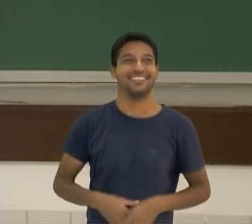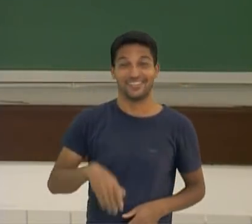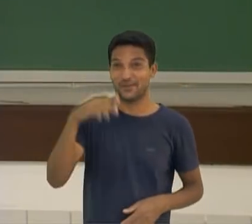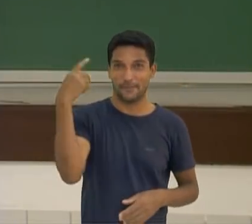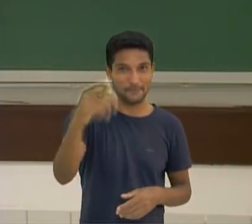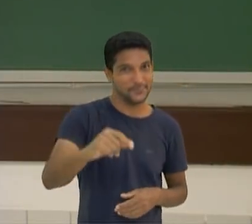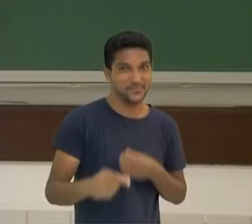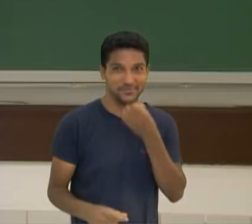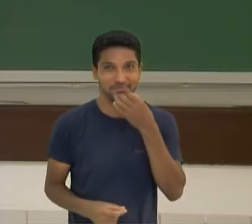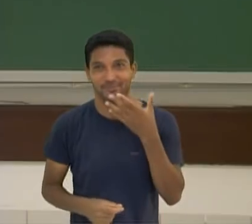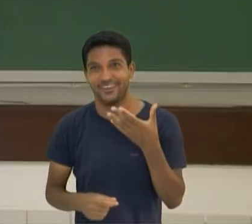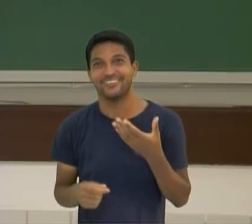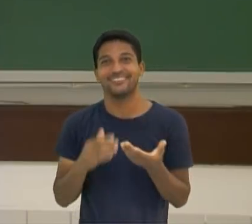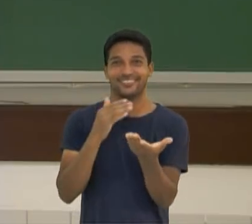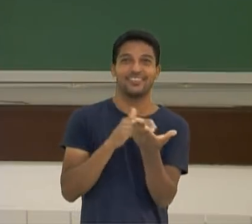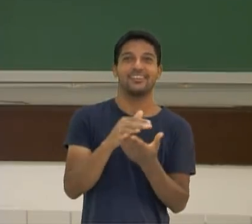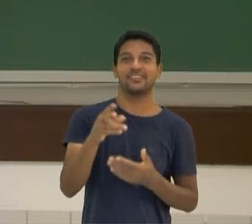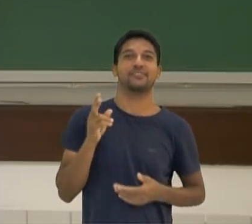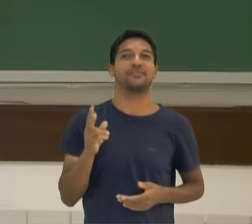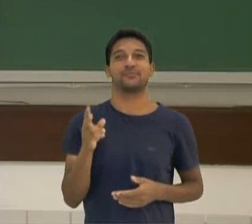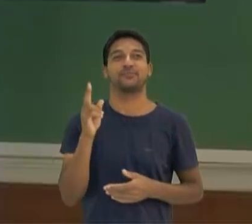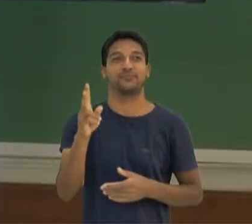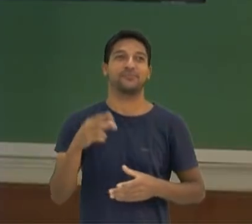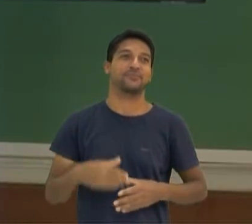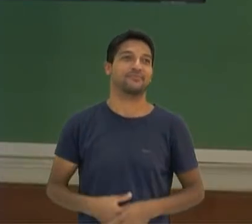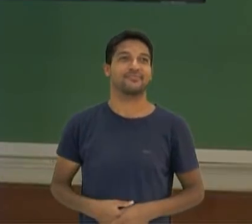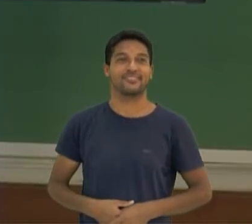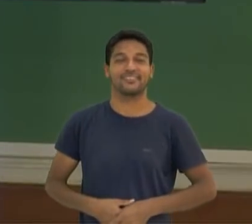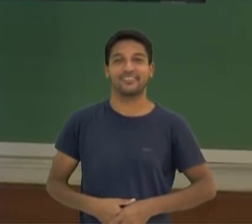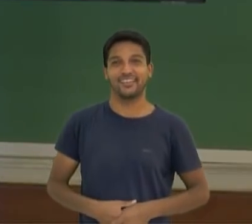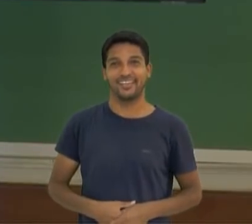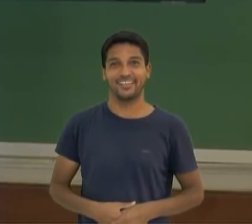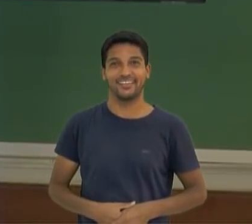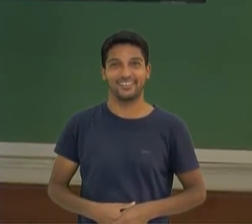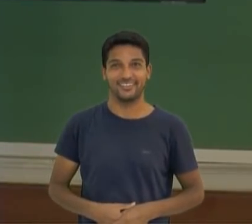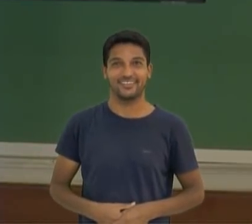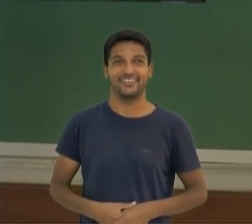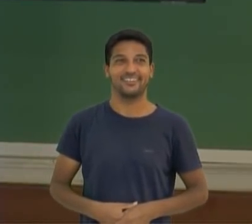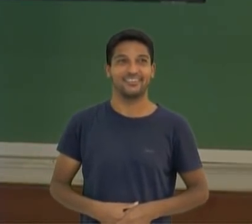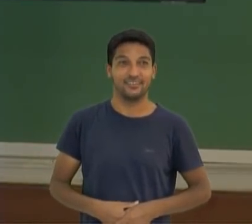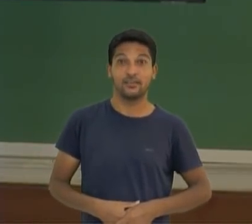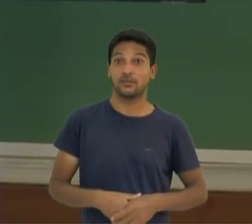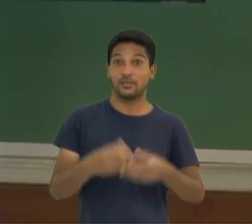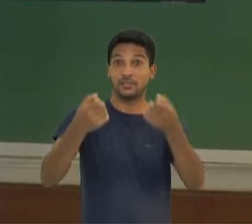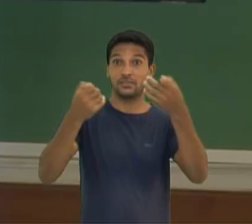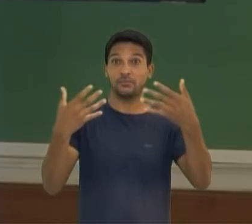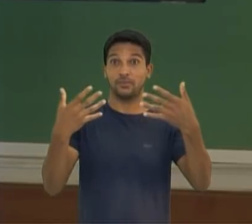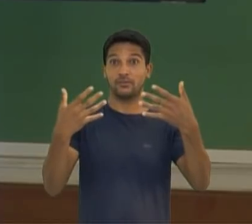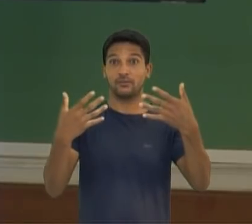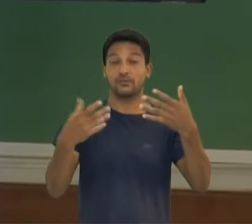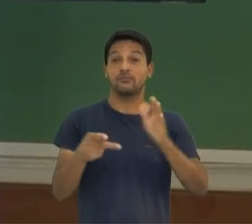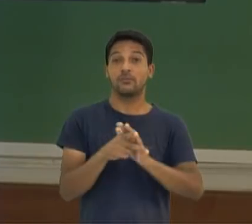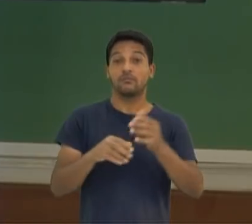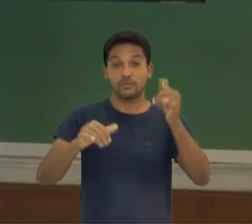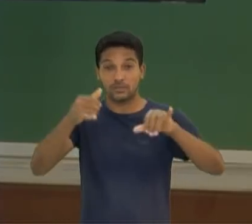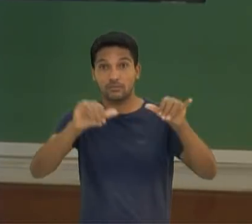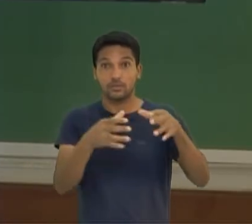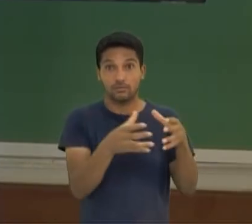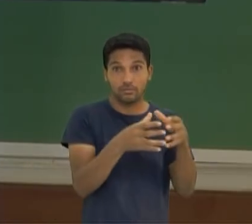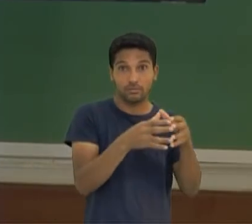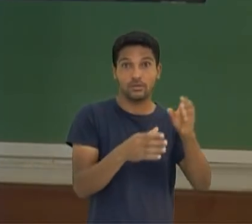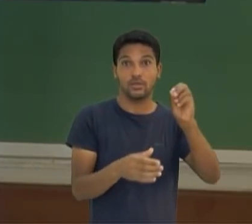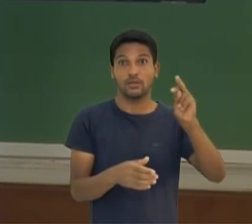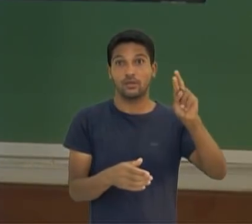Muito bom, muito bom, muito bom, sensacional. Ai, ai, forneça a definição de química